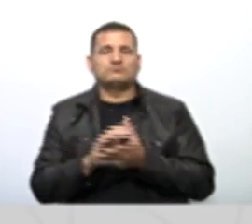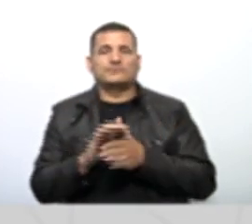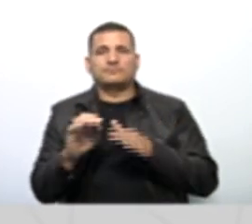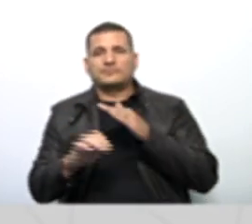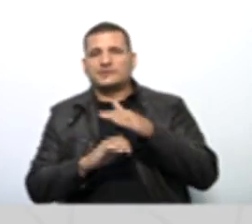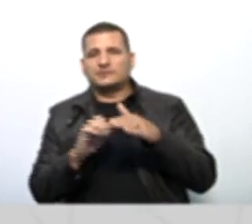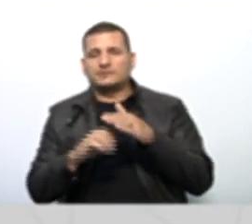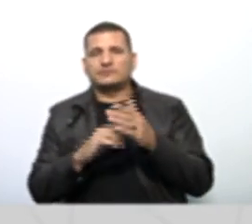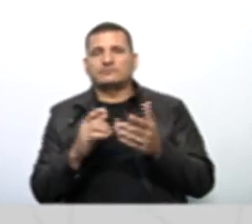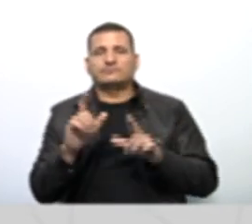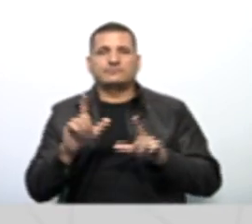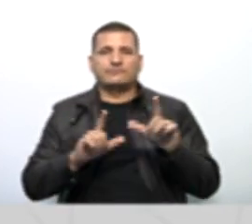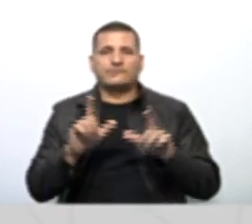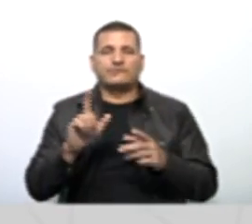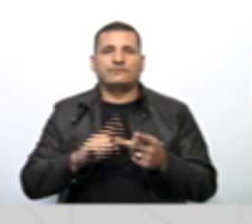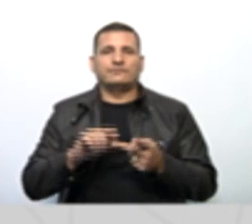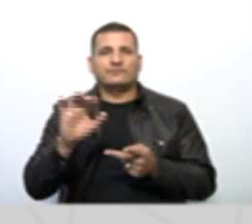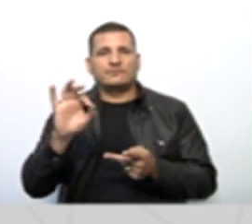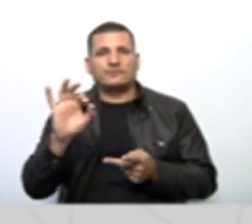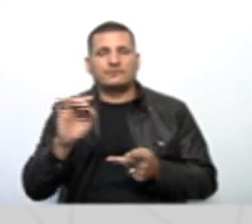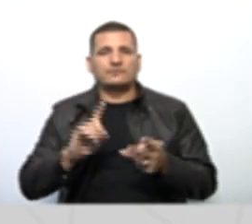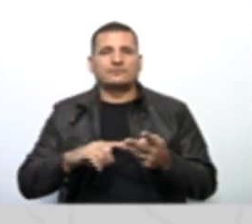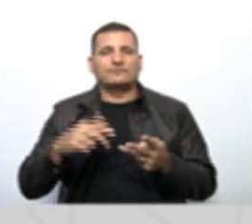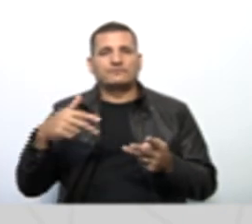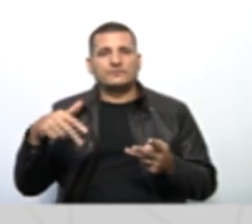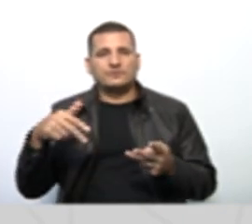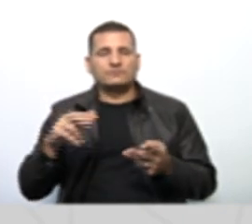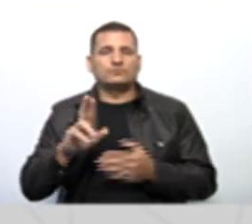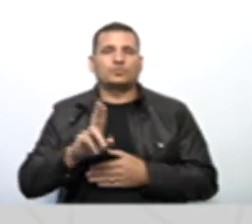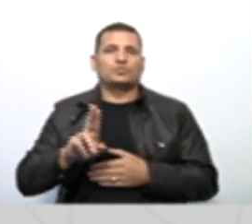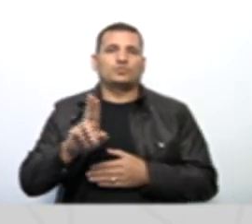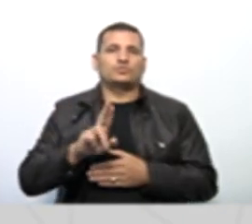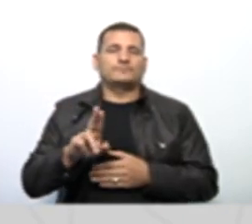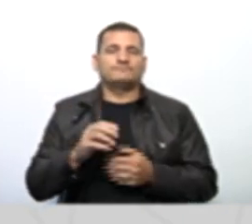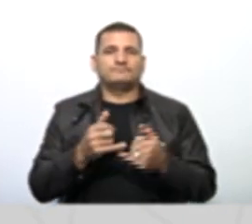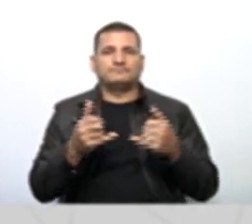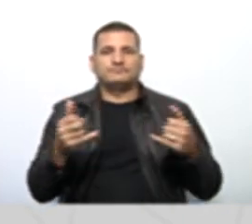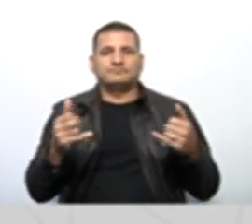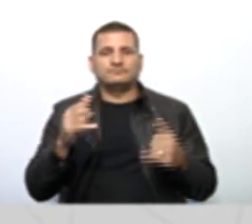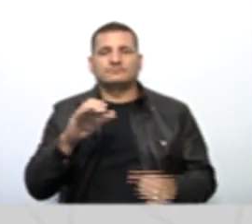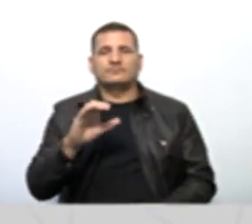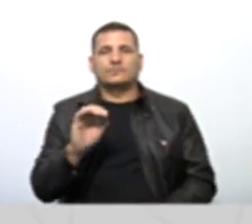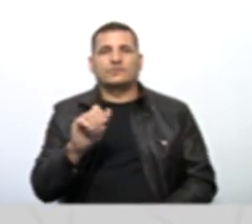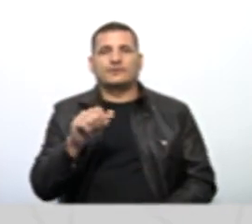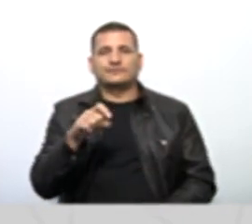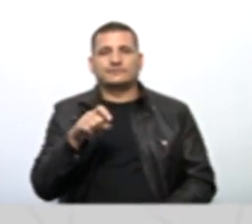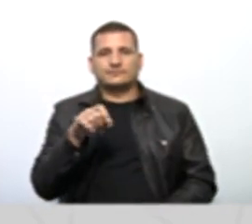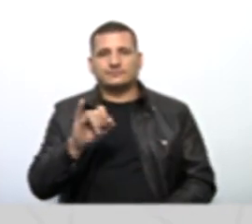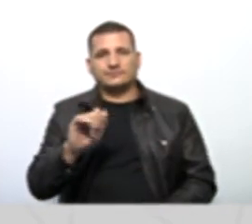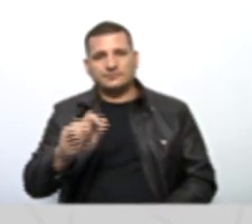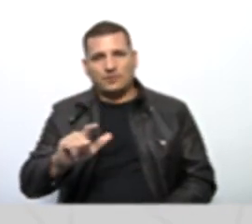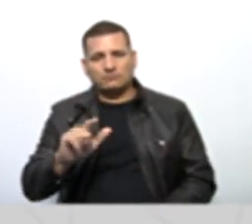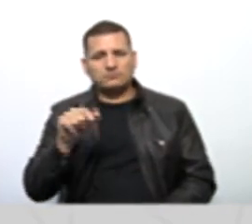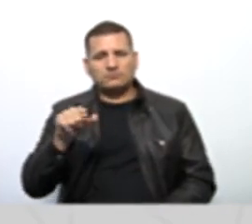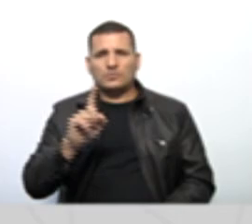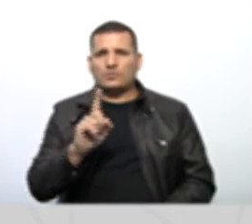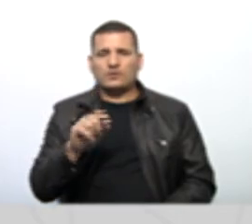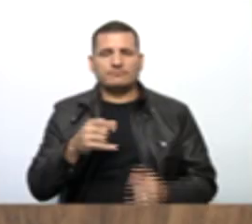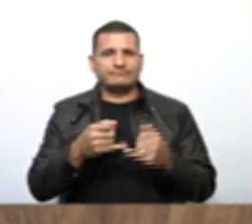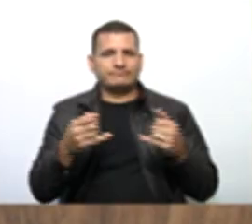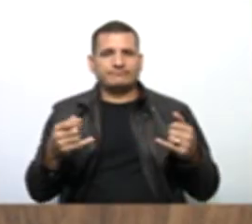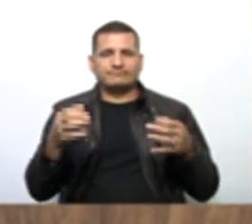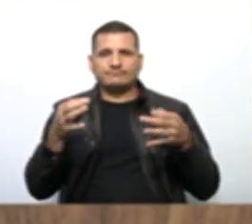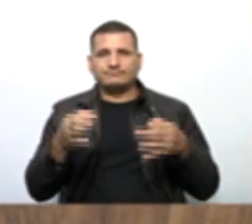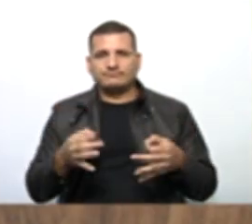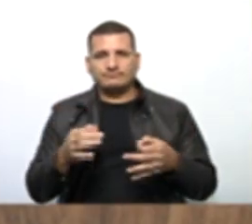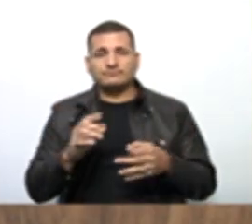de tv a cabo que presta também serviços de internet gostam de utilizar esse cabo e ele não é um carro muito adequado na pessoa a gente sabe e os cabos de